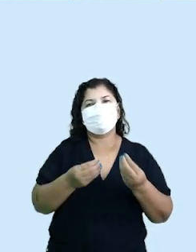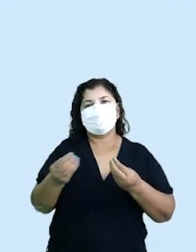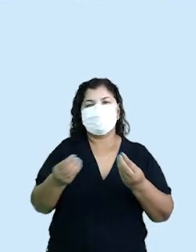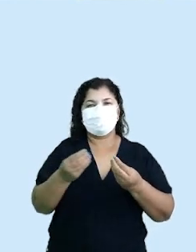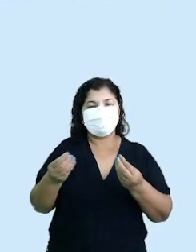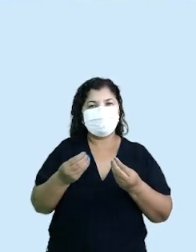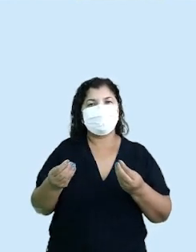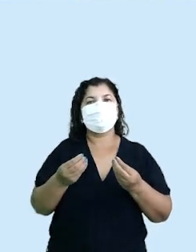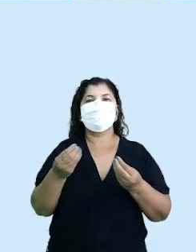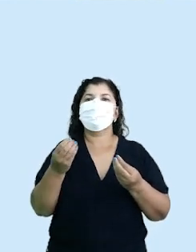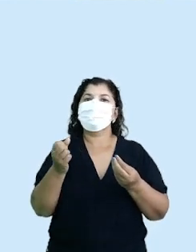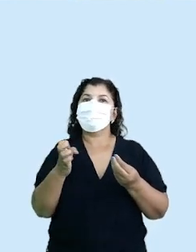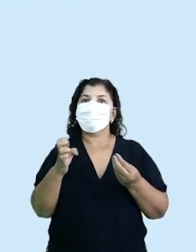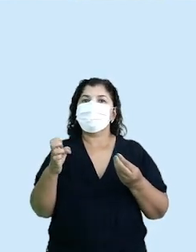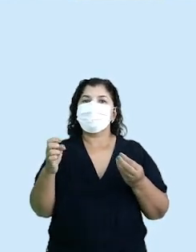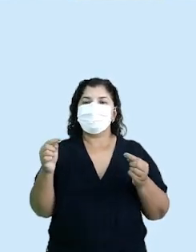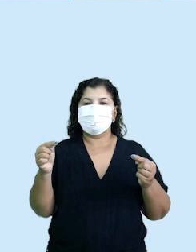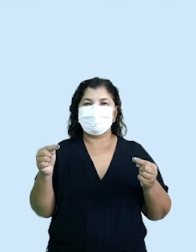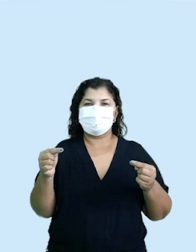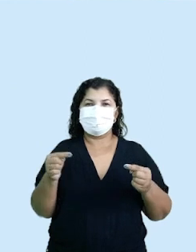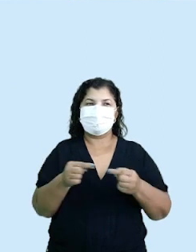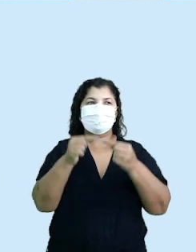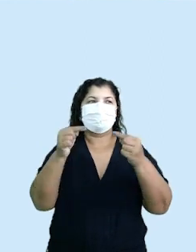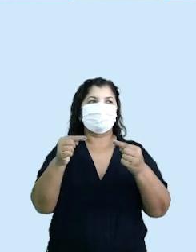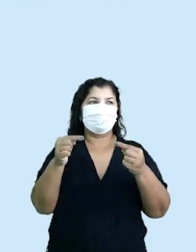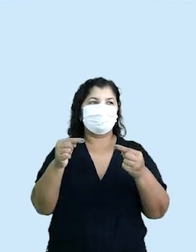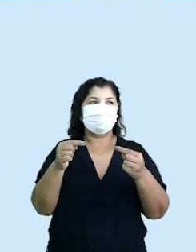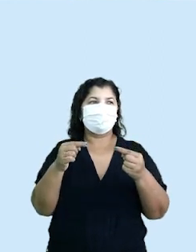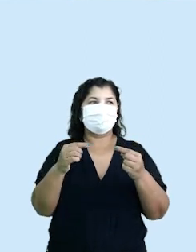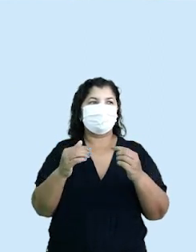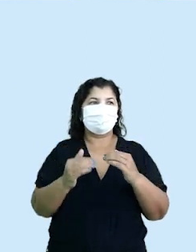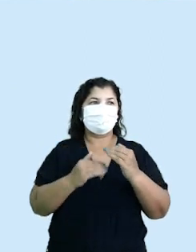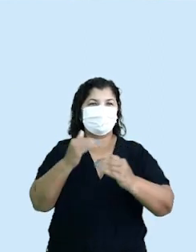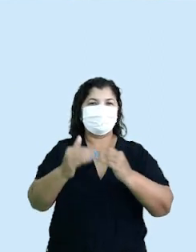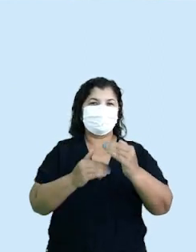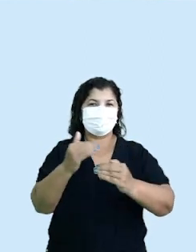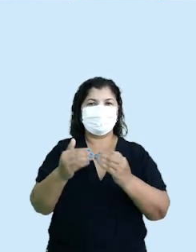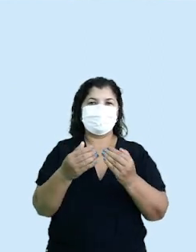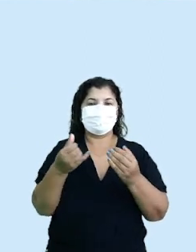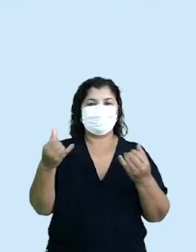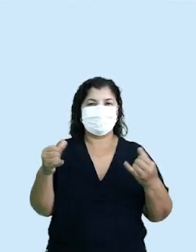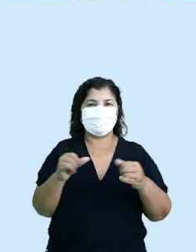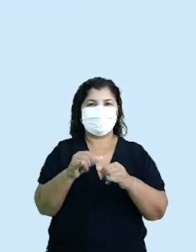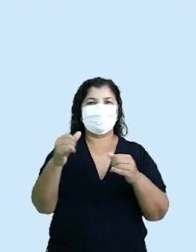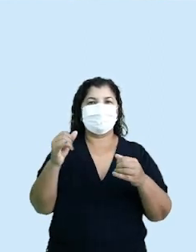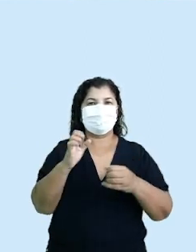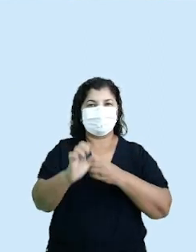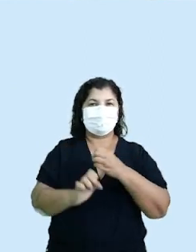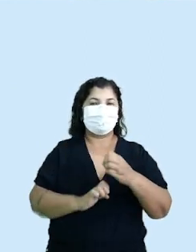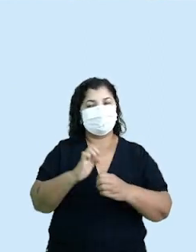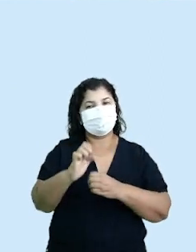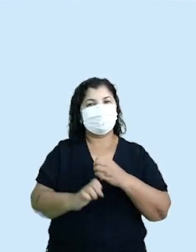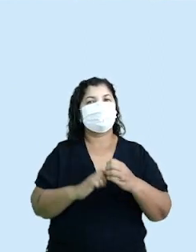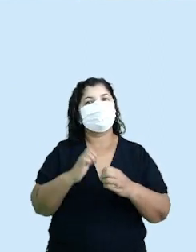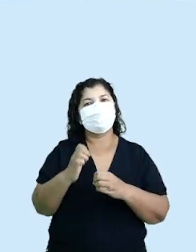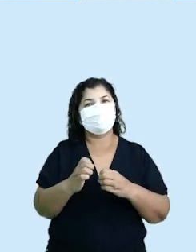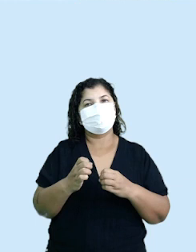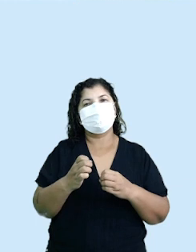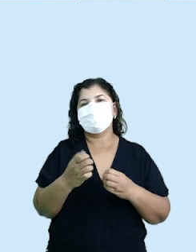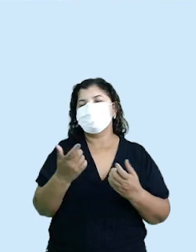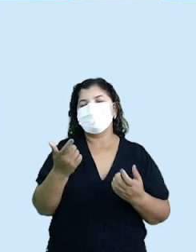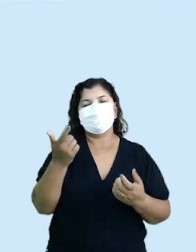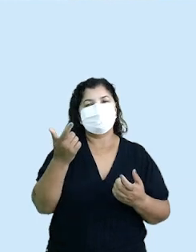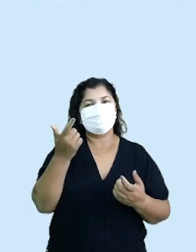quê? Se eu encostar os metais um no outro, o processo de transferência de elétrons acontece, mas não pode ser